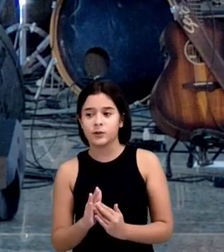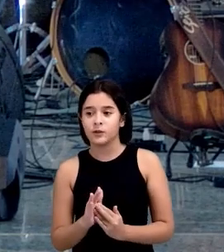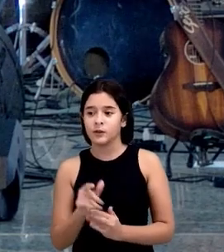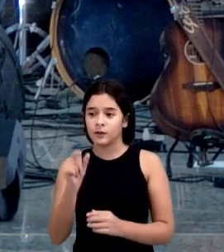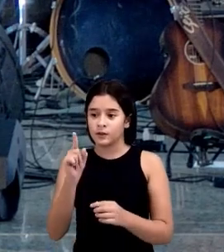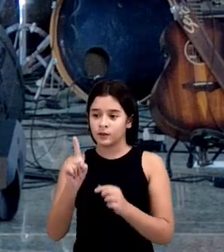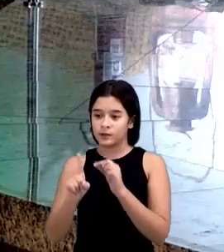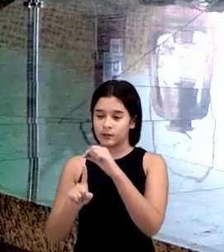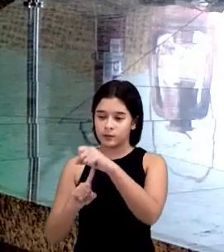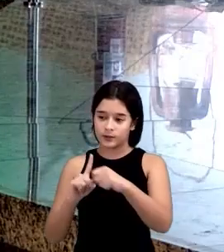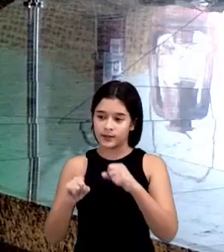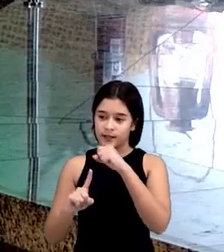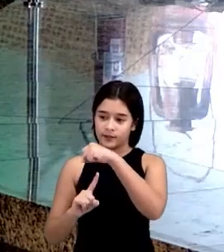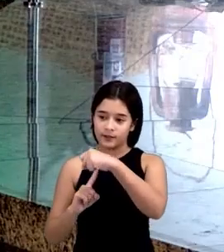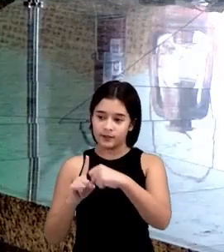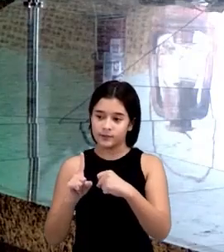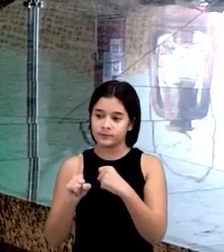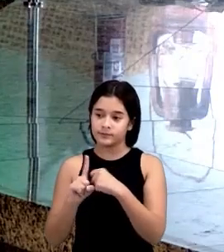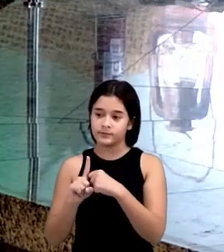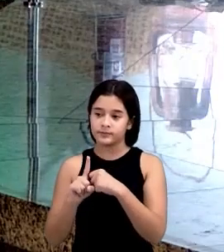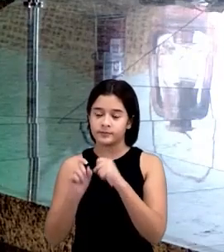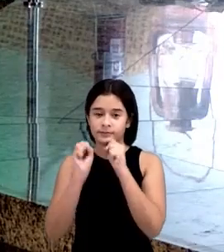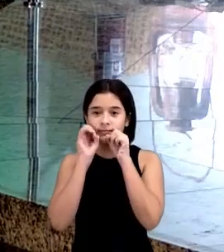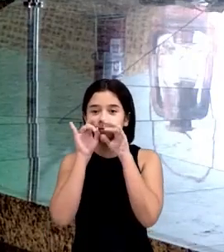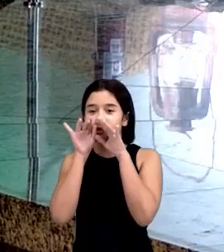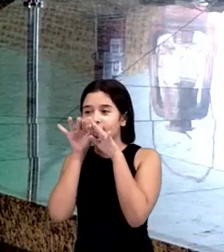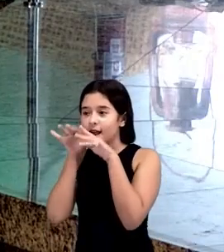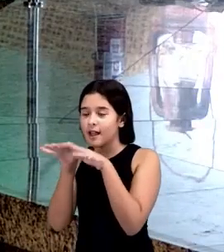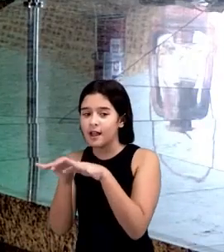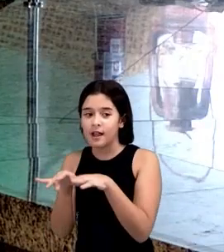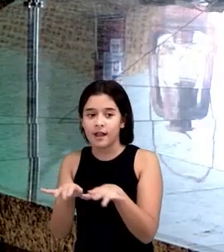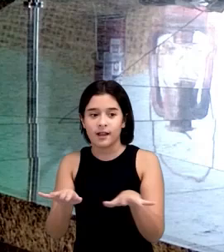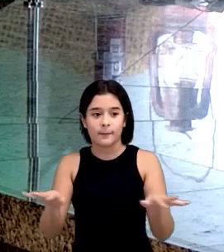Nós somos o sal da terra.